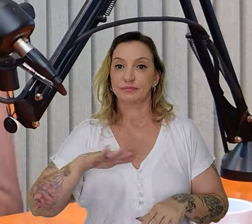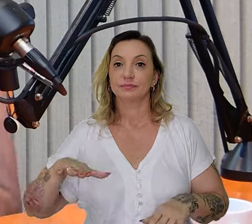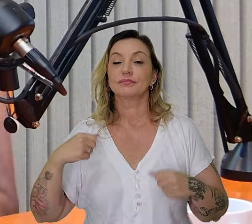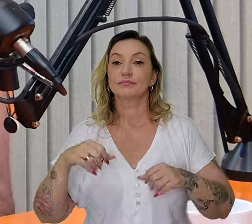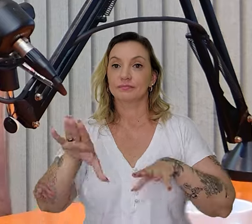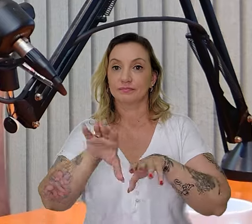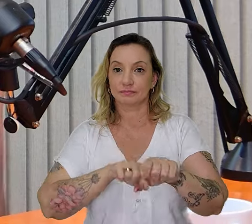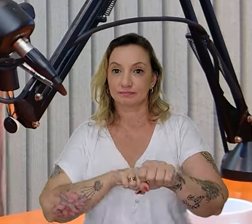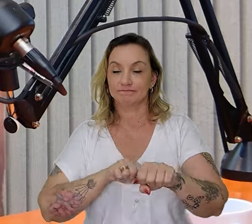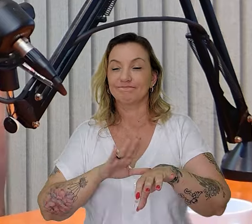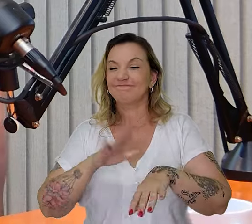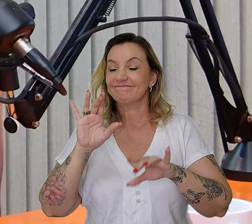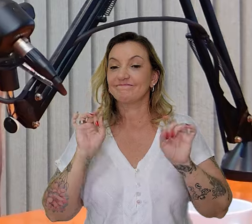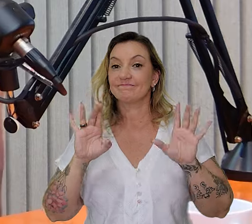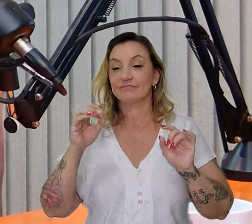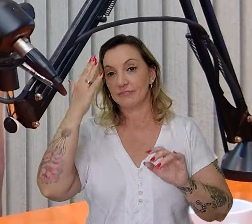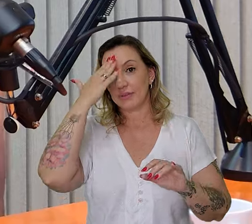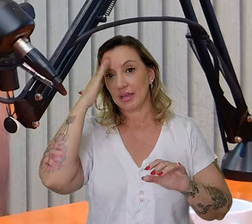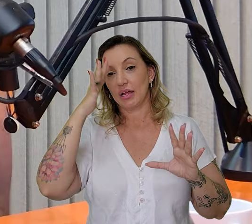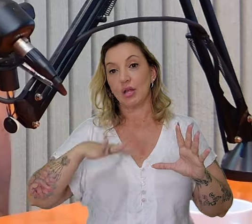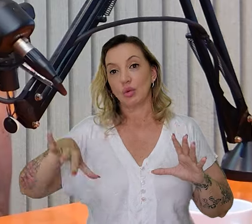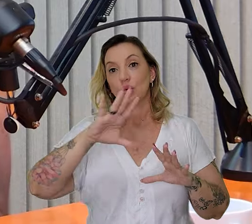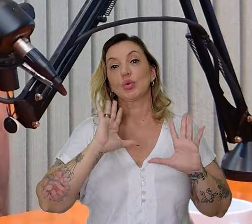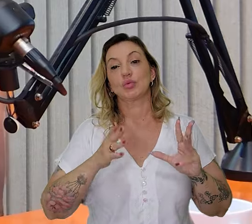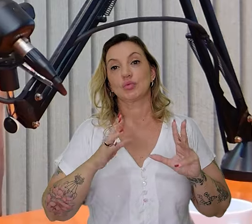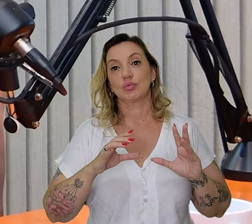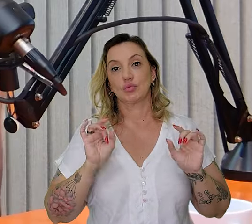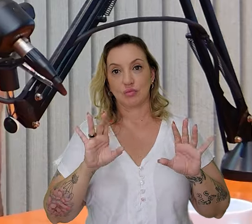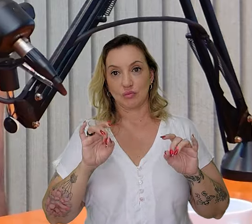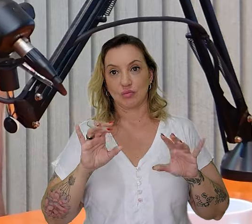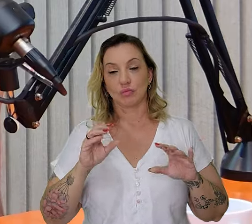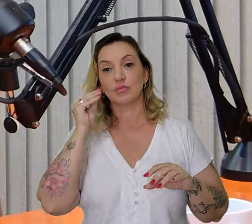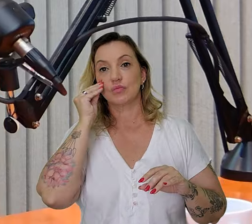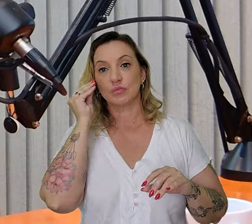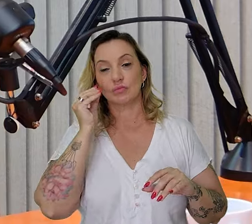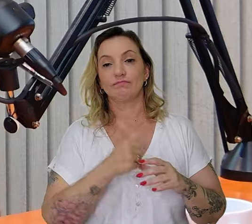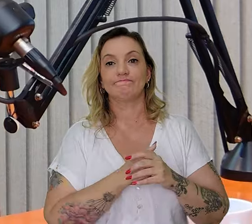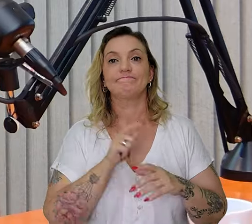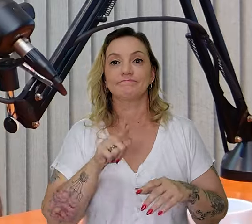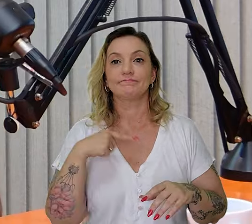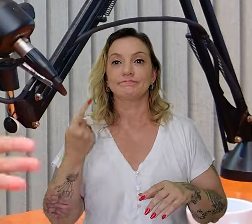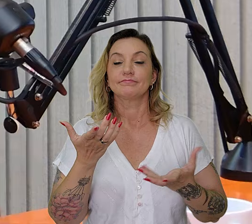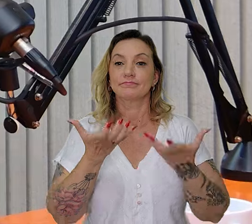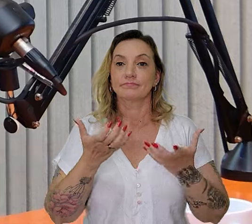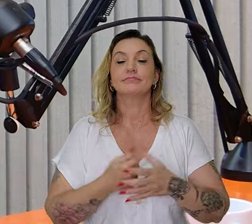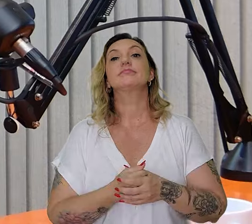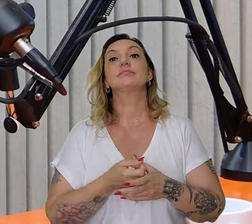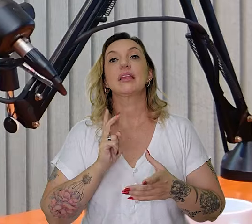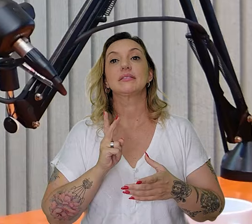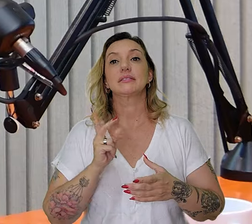precisa entender do todo mas ele já tem que sair com uma especialidade é isso que a gente busca então sempre imersivo a